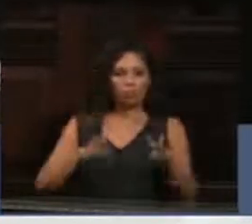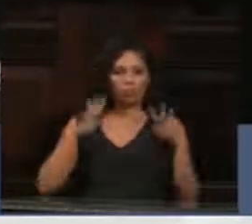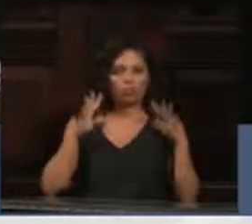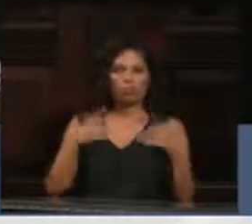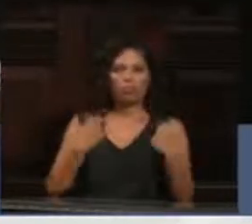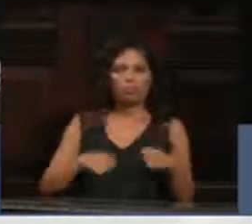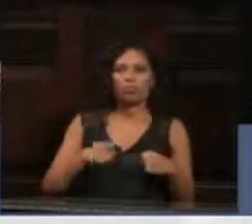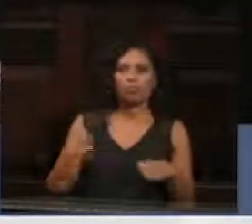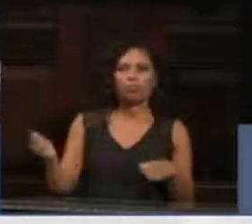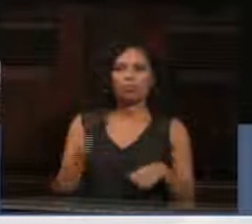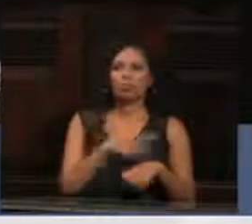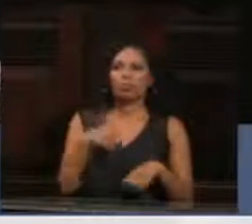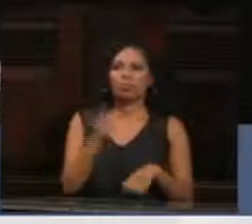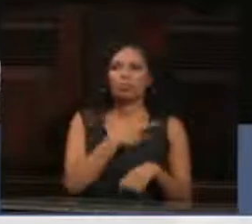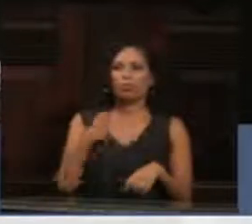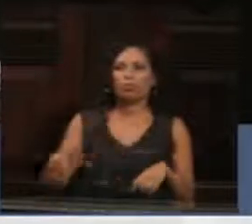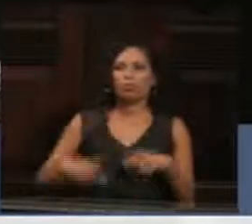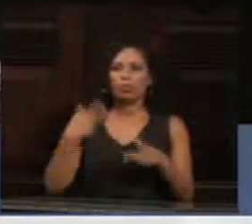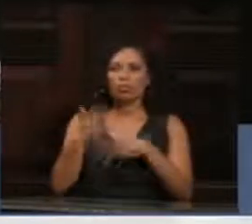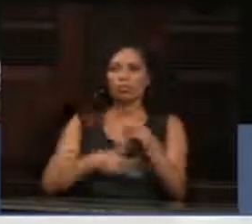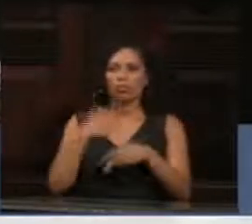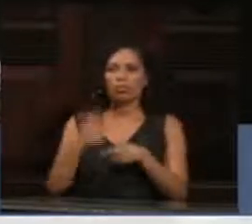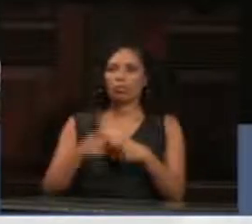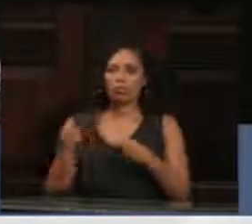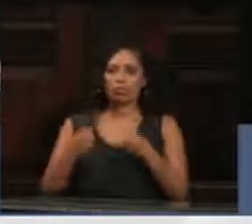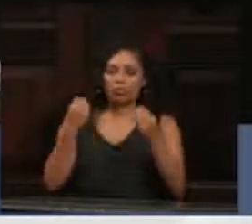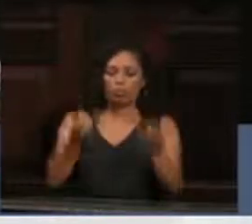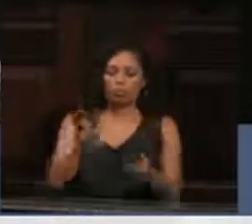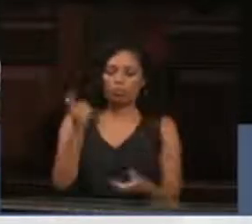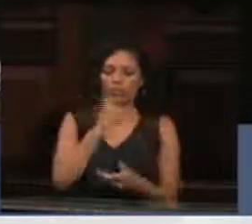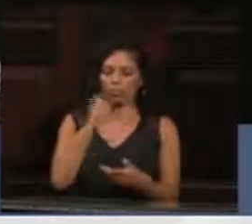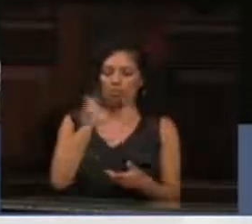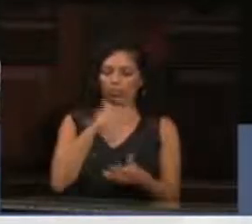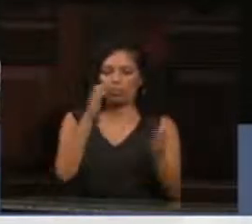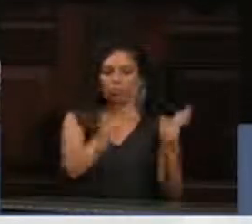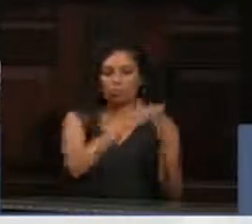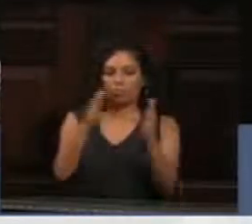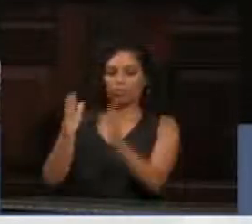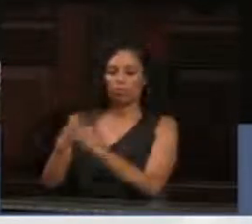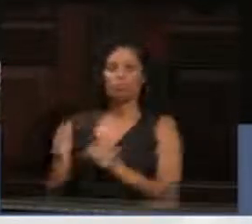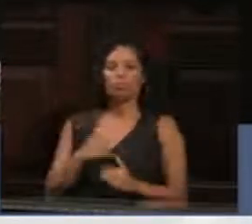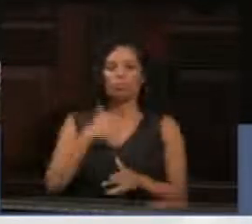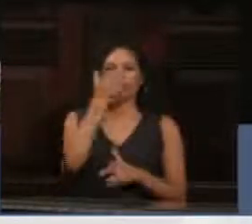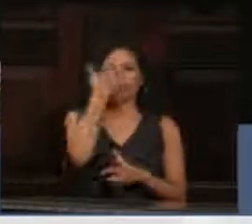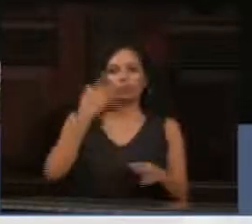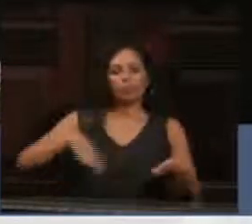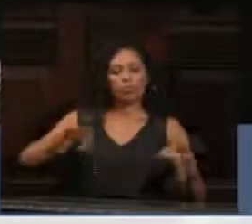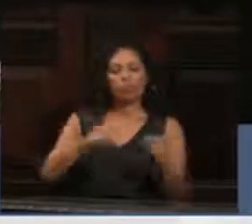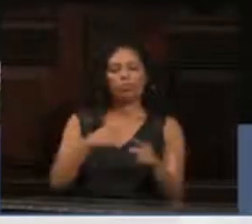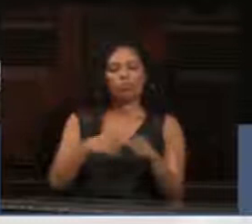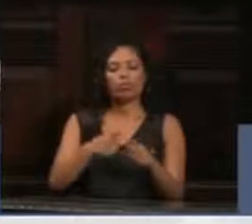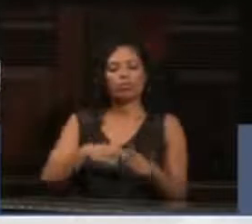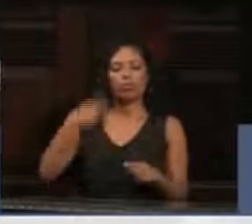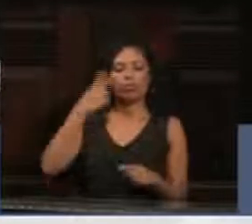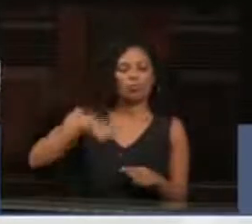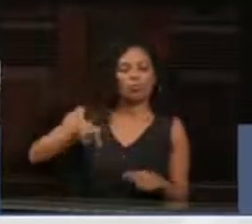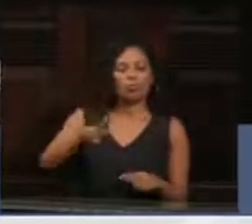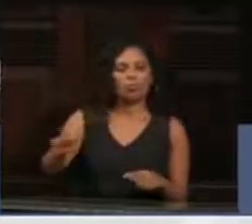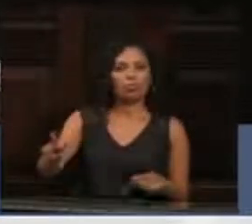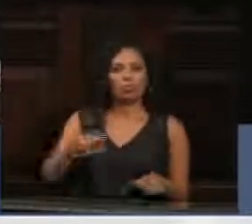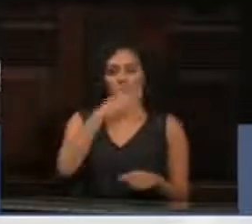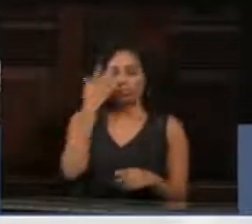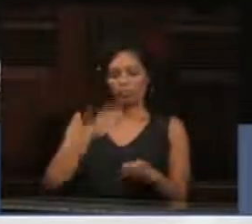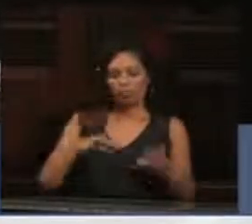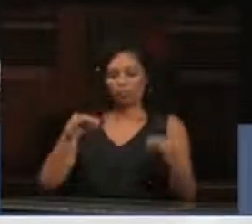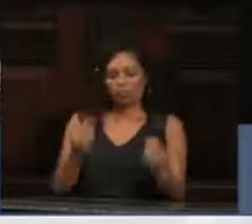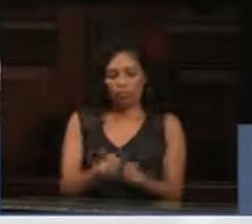presidente precisa fazer, é levar água à casa das pessoas, porque o que temos visto é milhares de pessoas